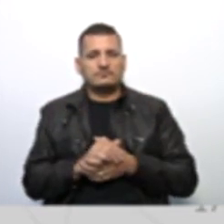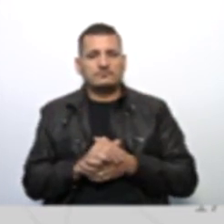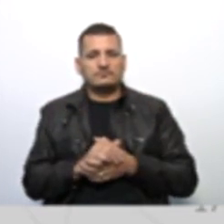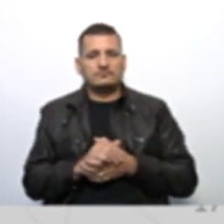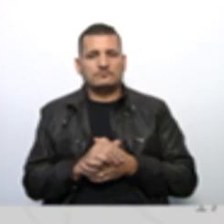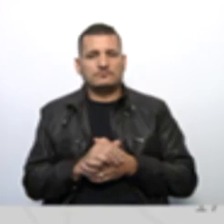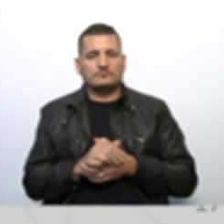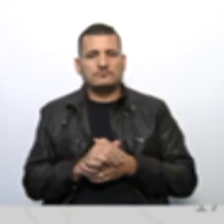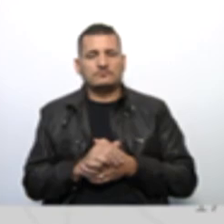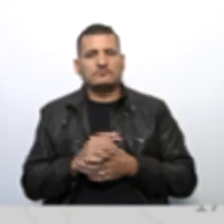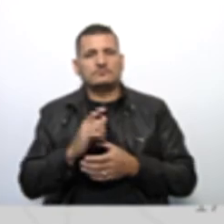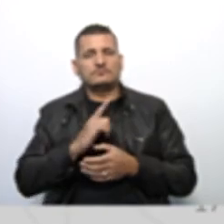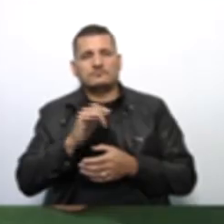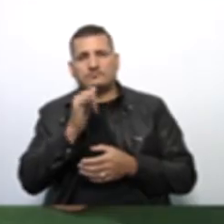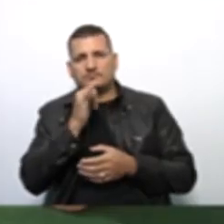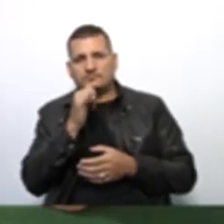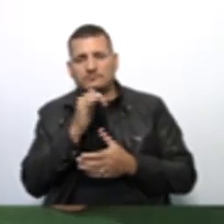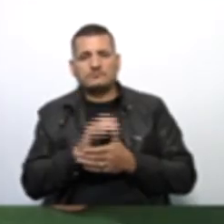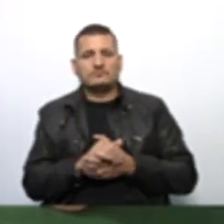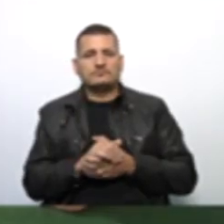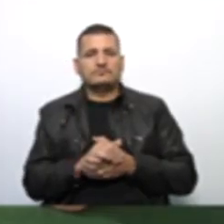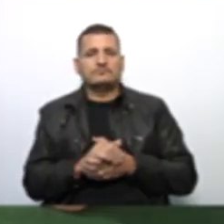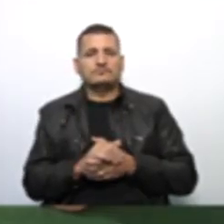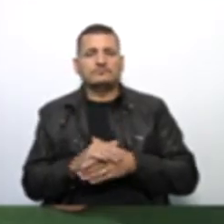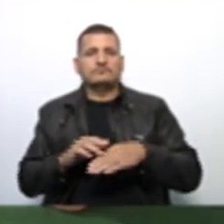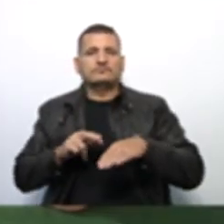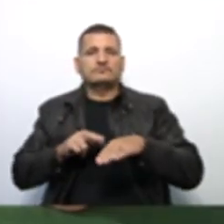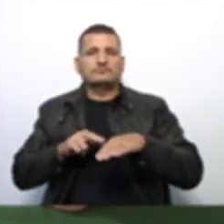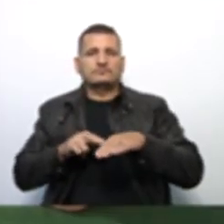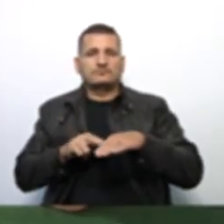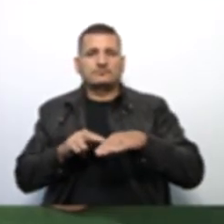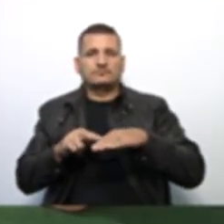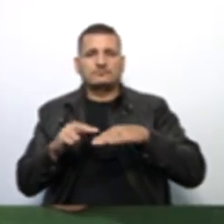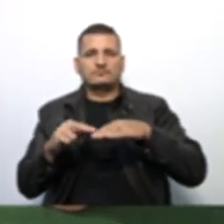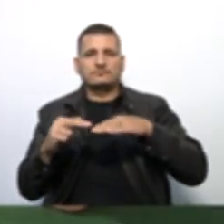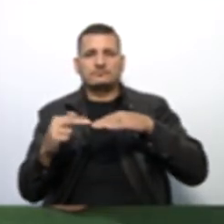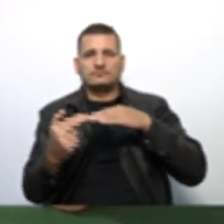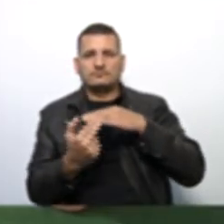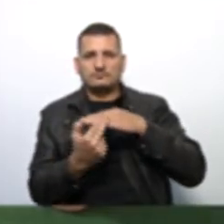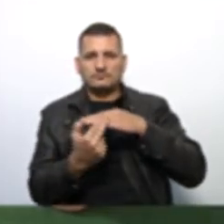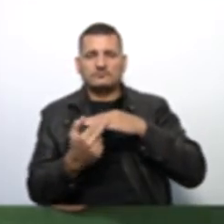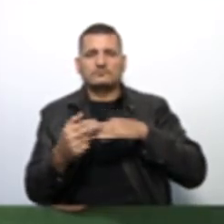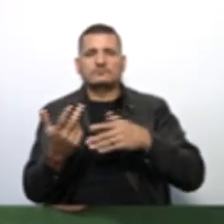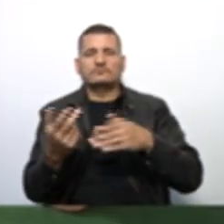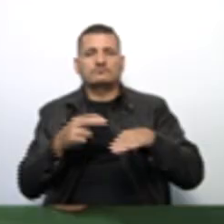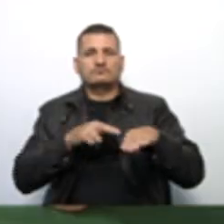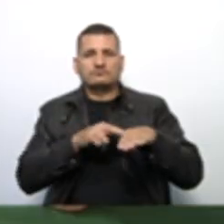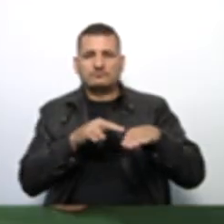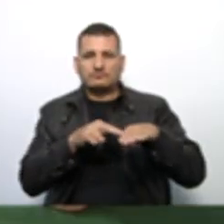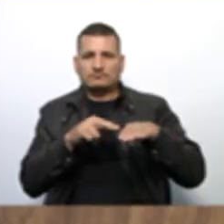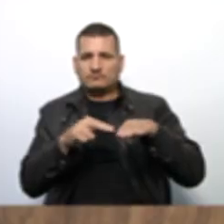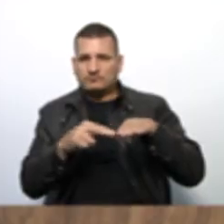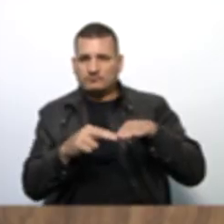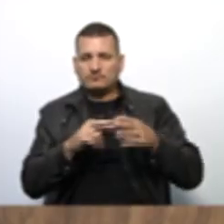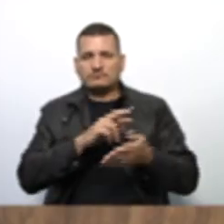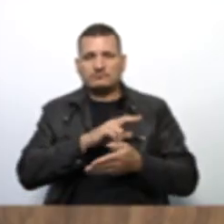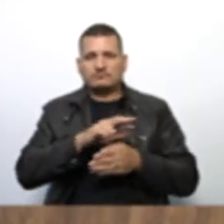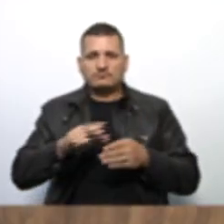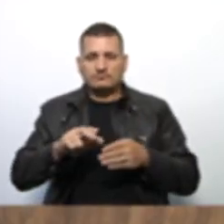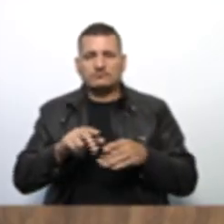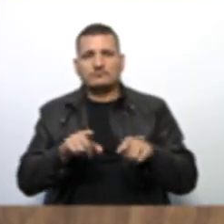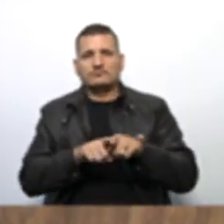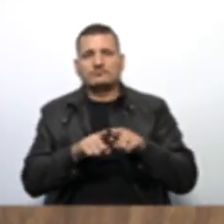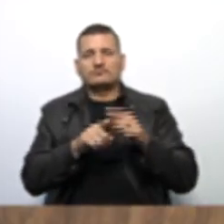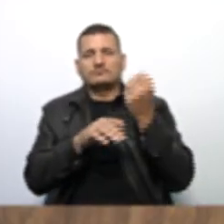dos roteadores, suítes que fazem parte de toda essa infraestrutura necessária. Isso, correto. Professor. E os